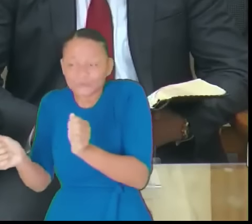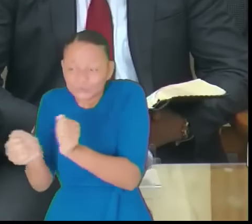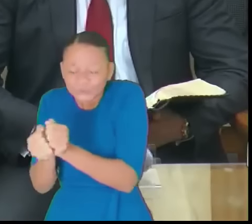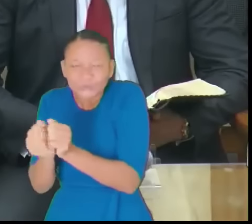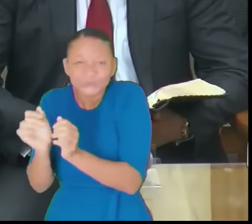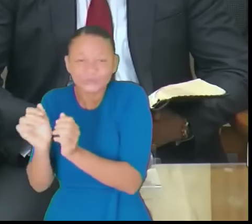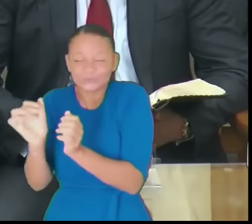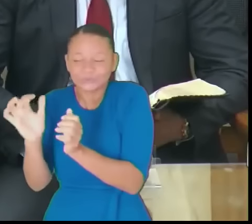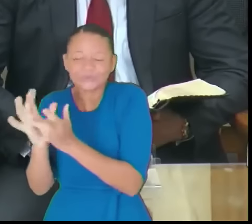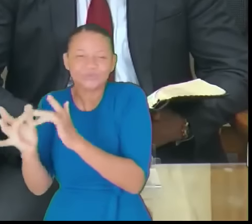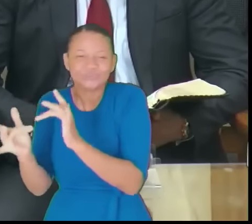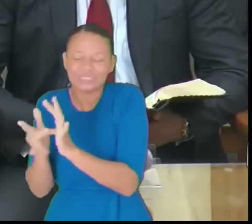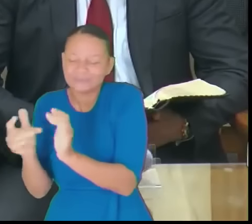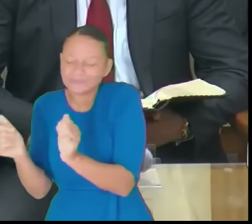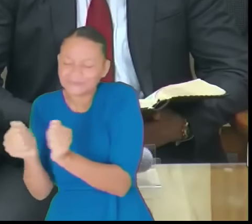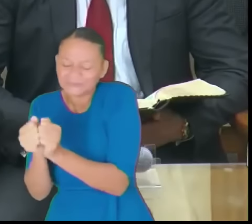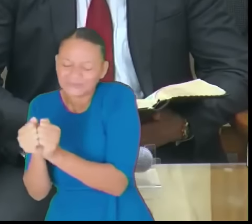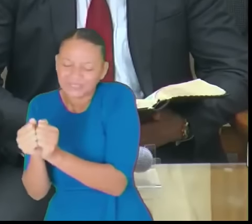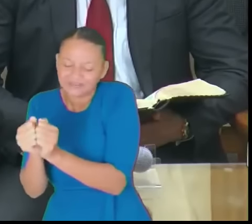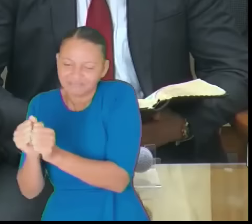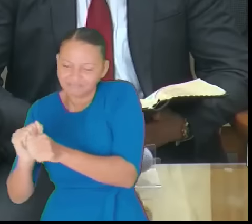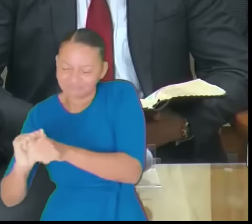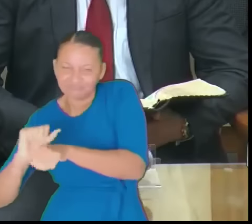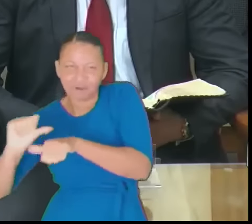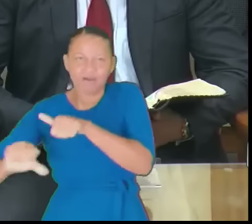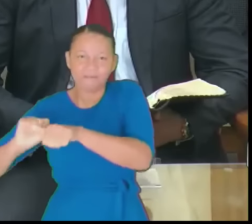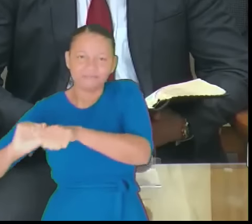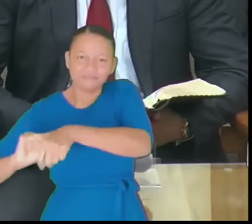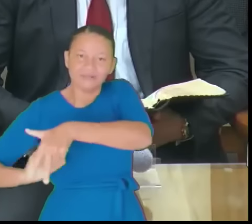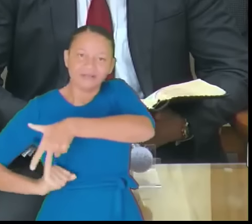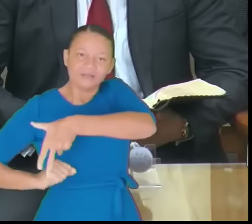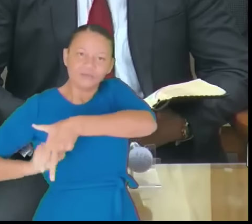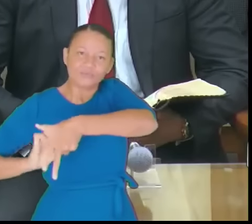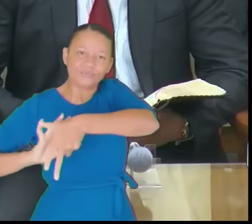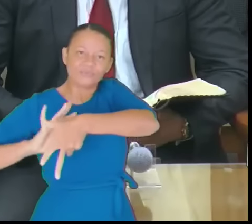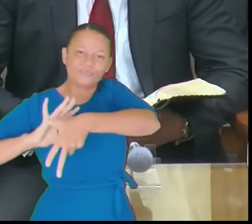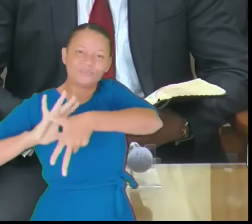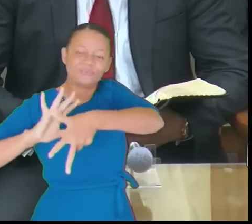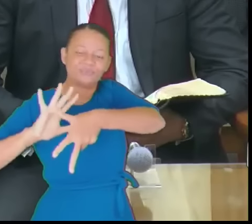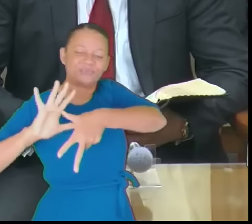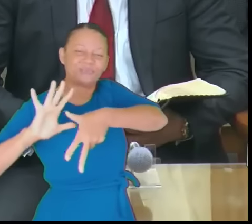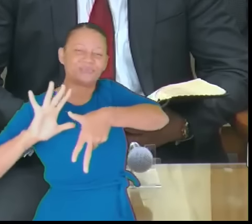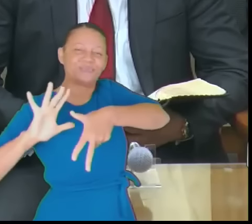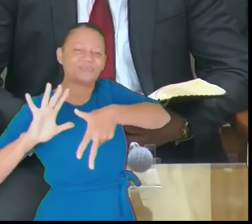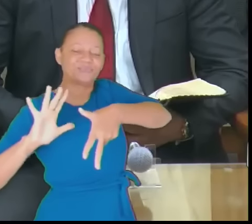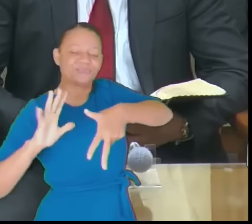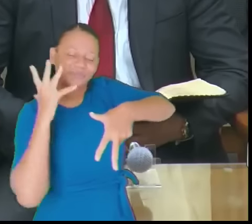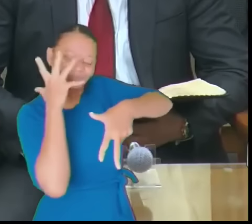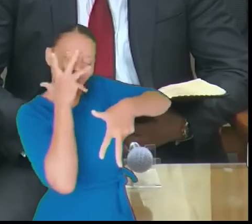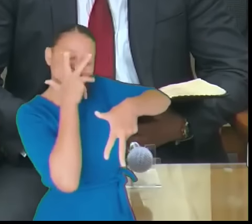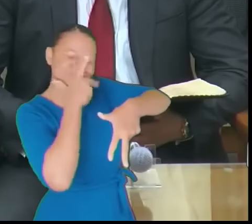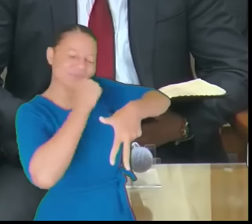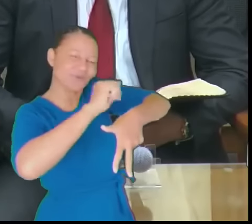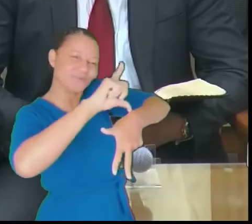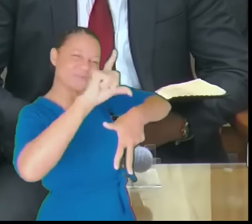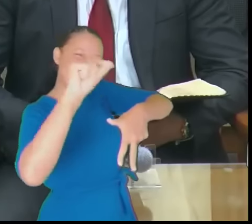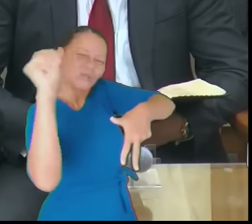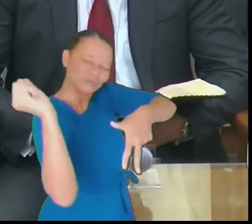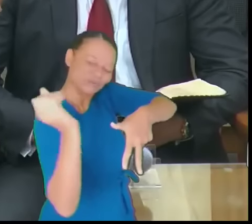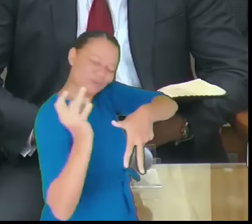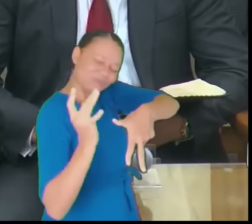Quando ela sai linda como a aurora do dia. Formosa como a lua, brilhante como o sol